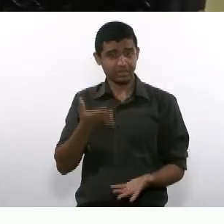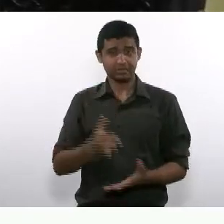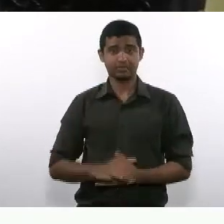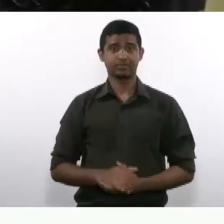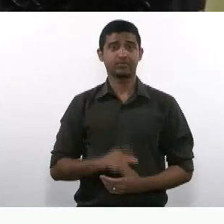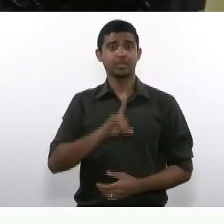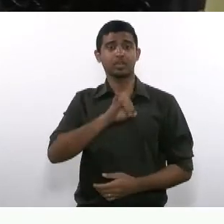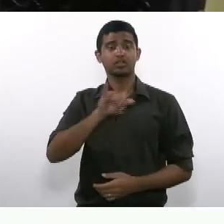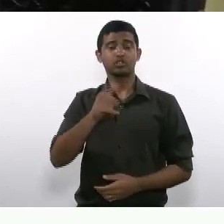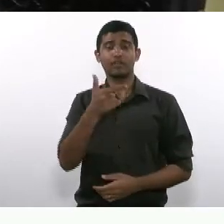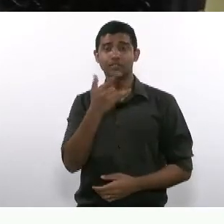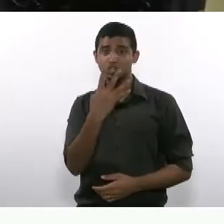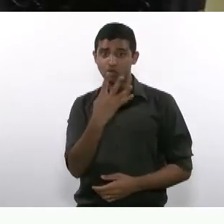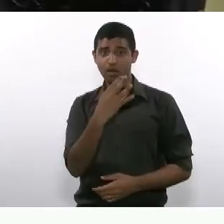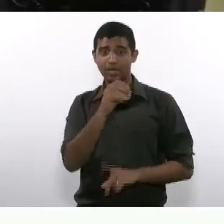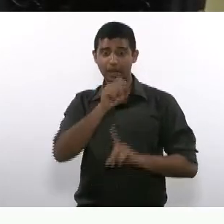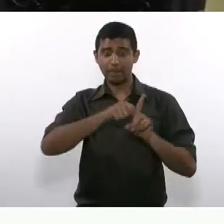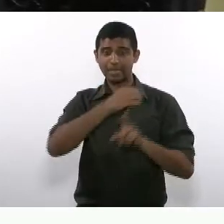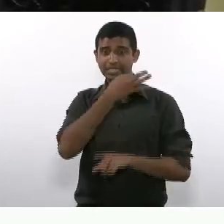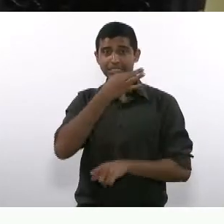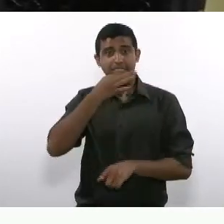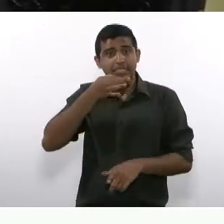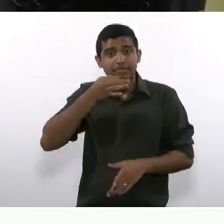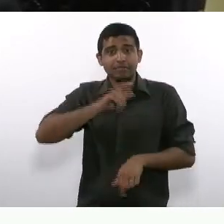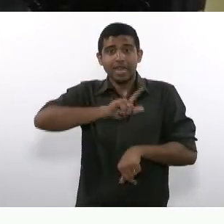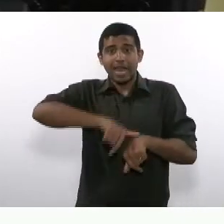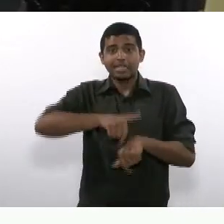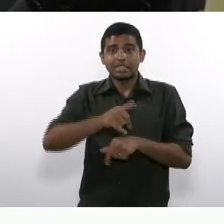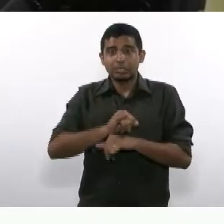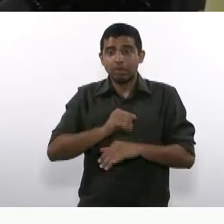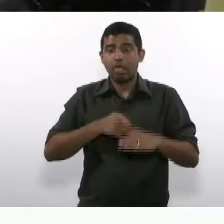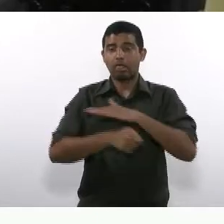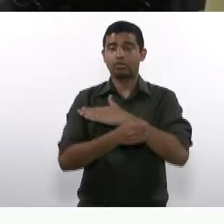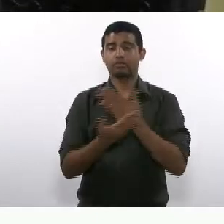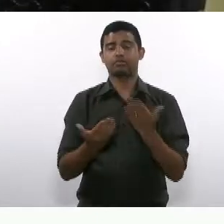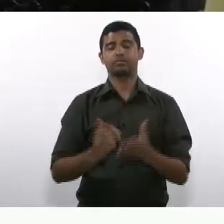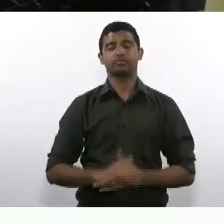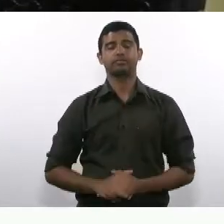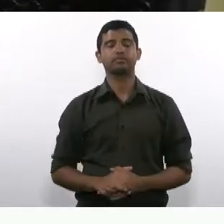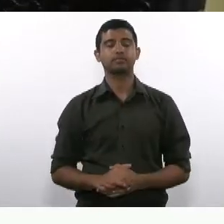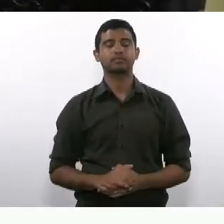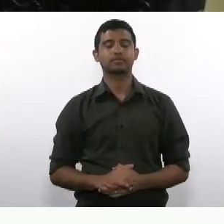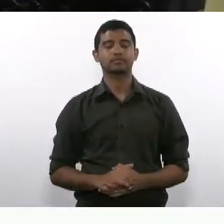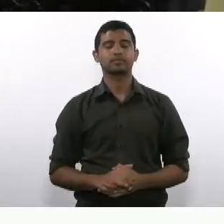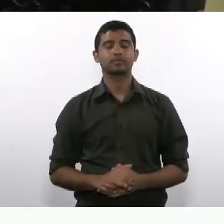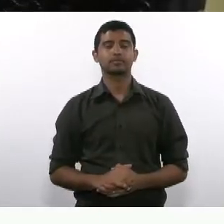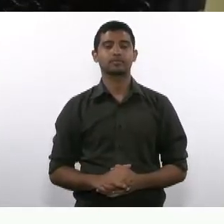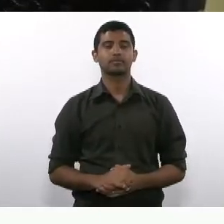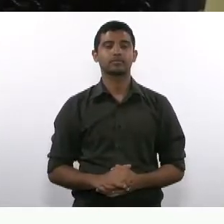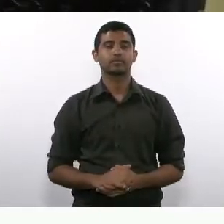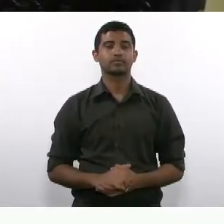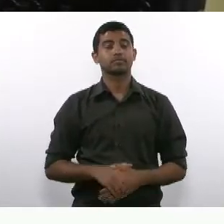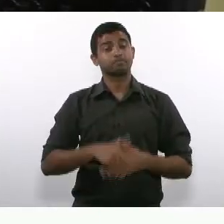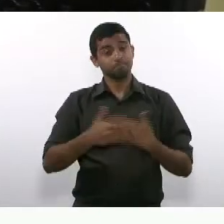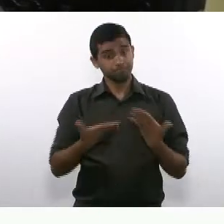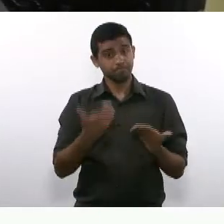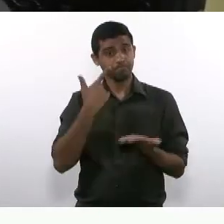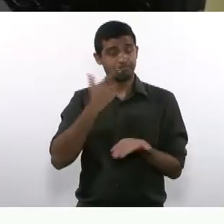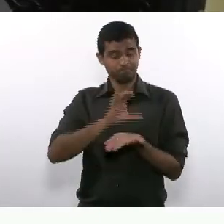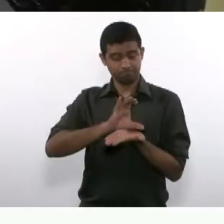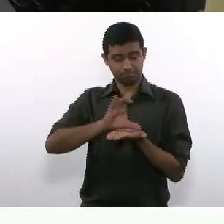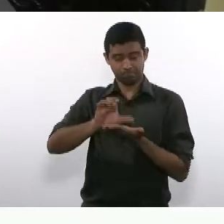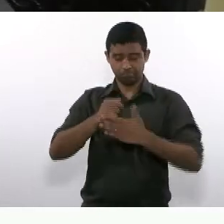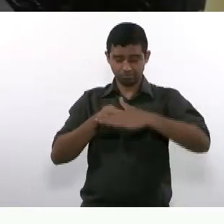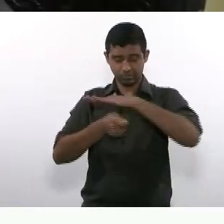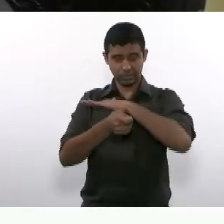que atrasou muito o investimento. Mas considero ainda, claro que todo investimento de publicidade é, obviamente,